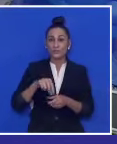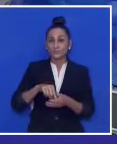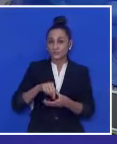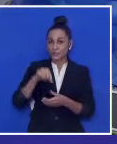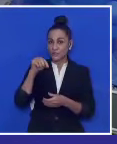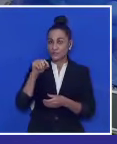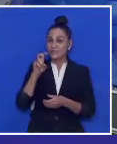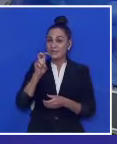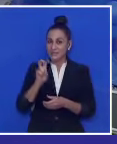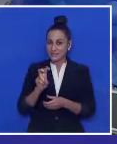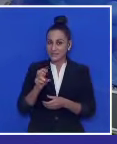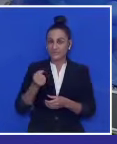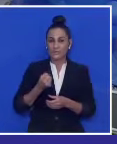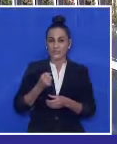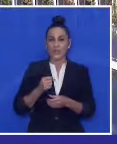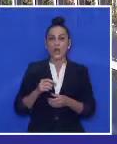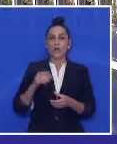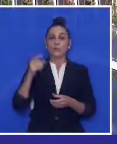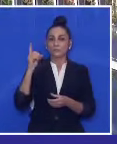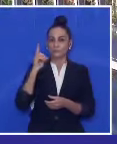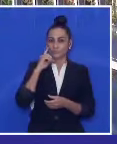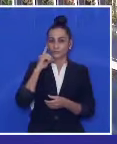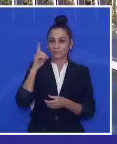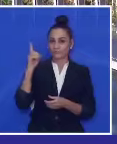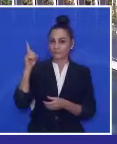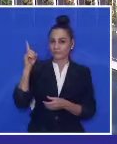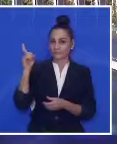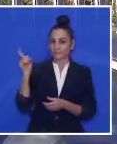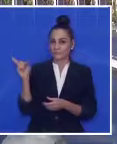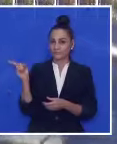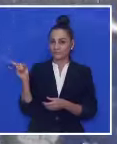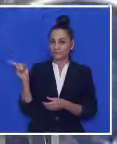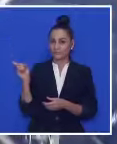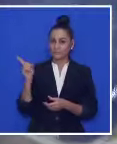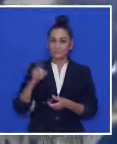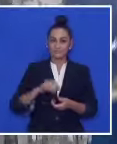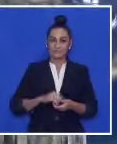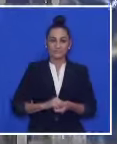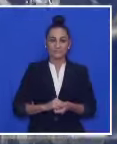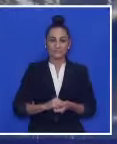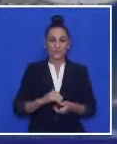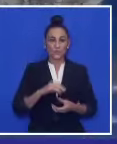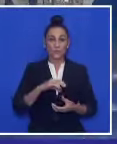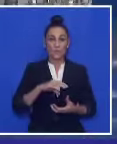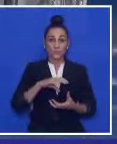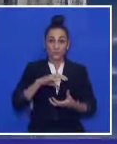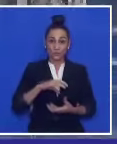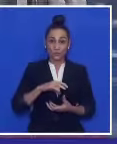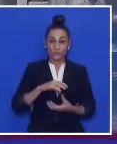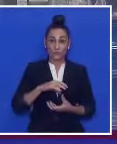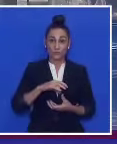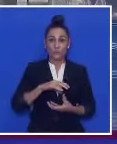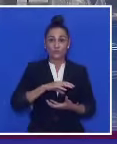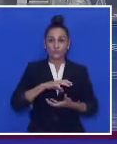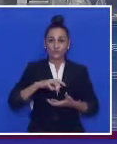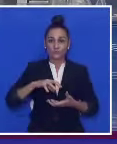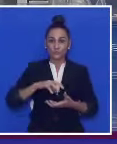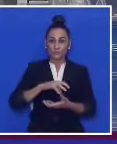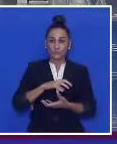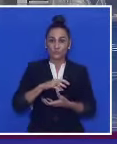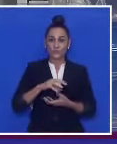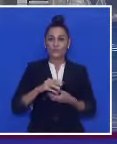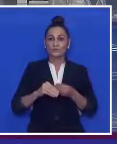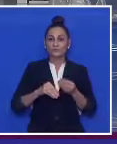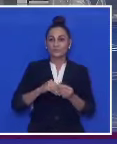5 números. Então, bolas posicionadas, valendo! Globo girando, sua sorte girando. Vem aí